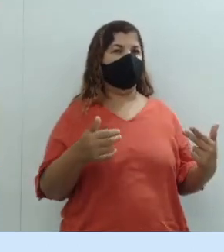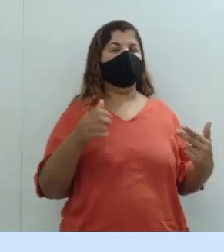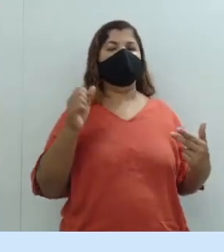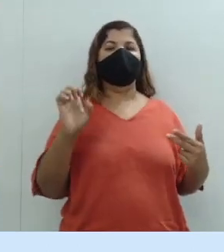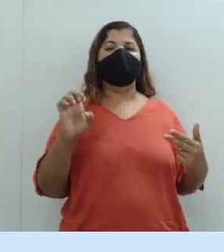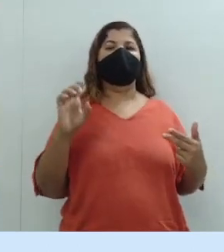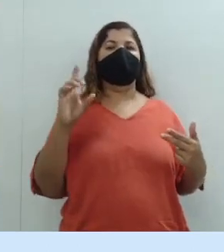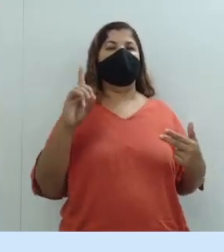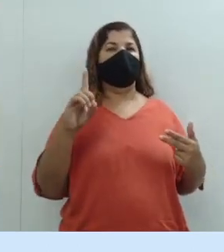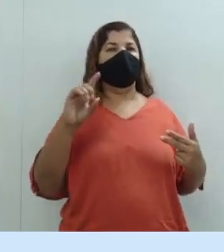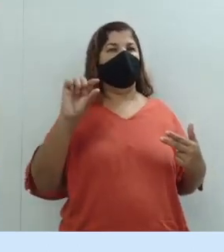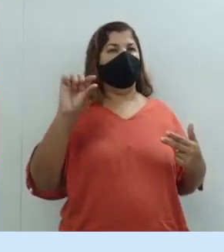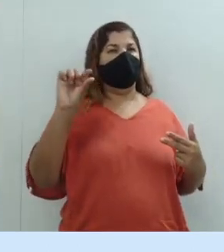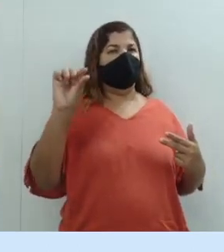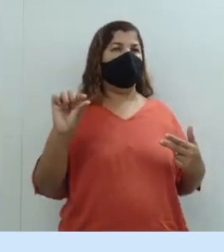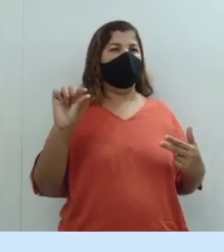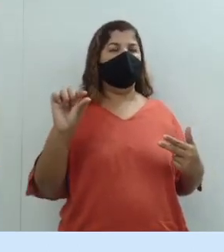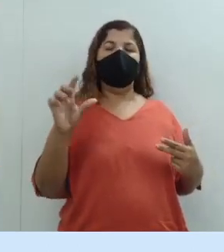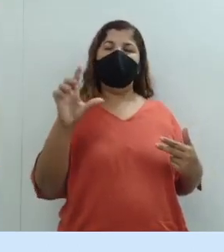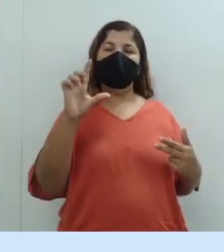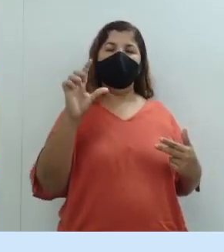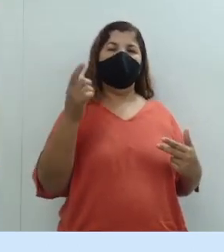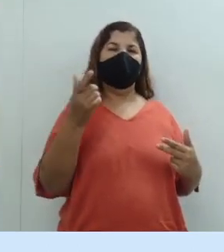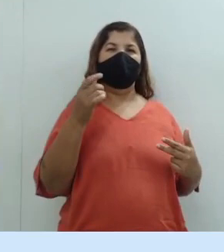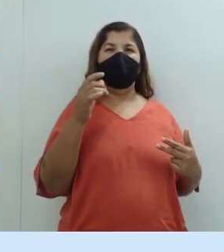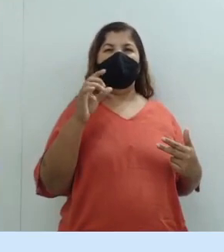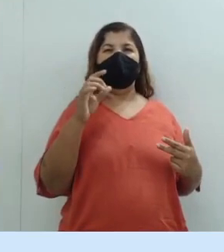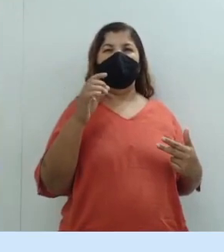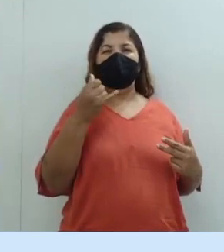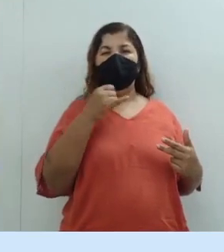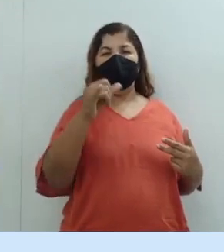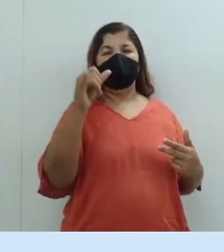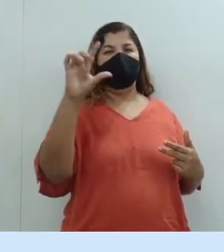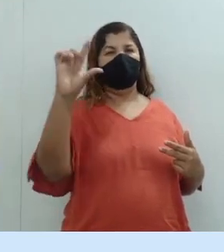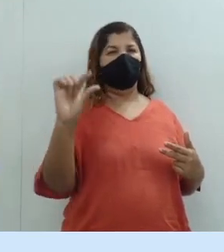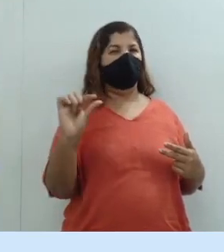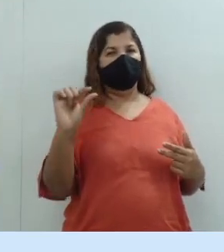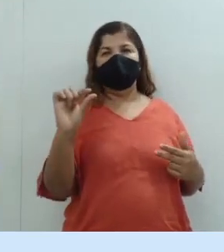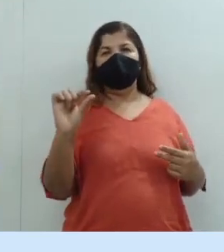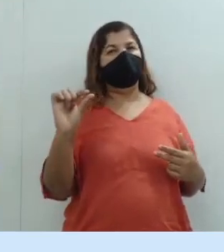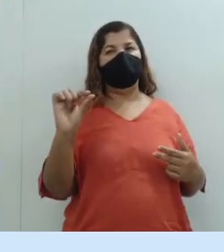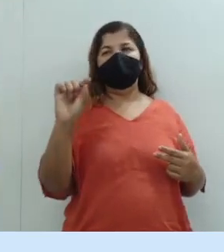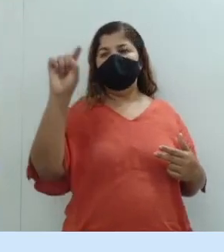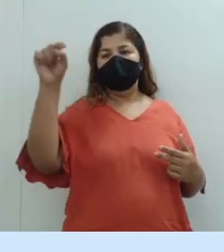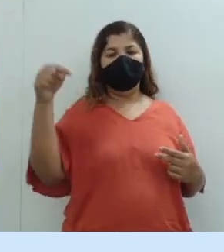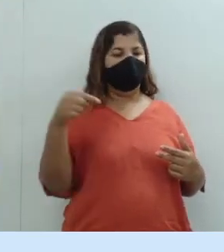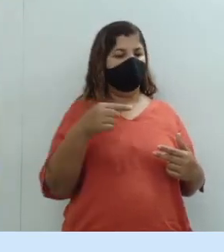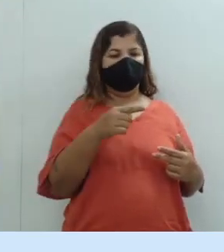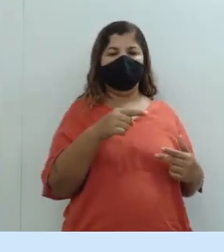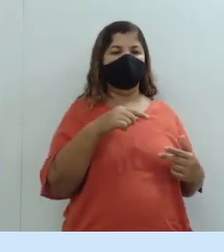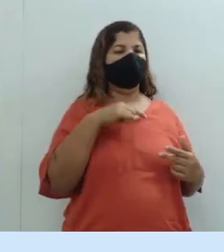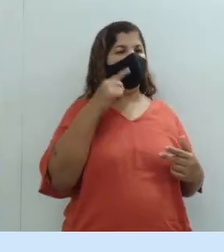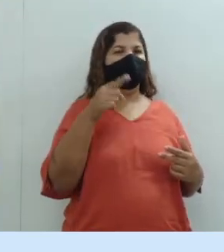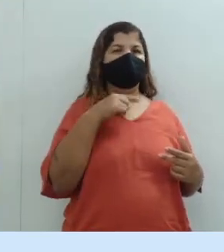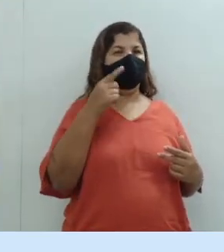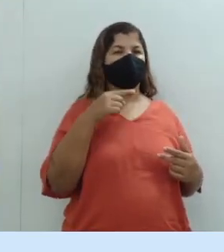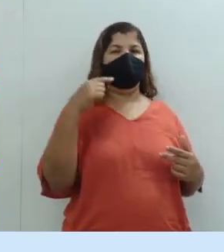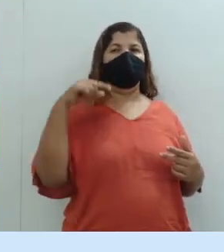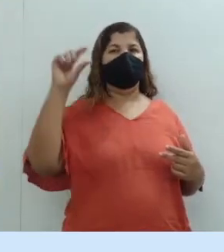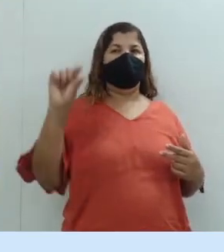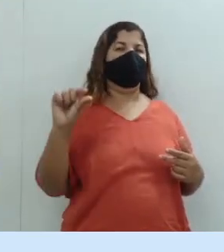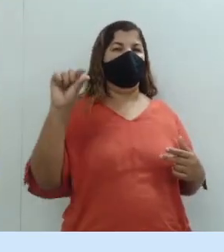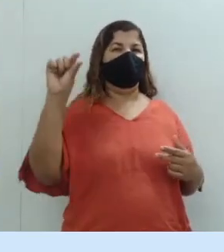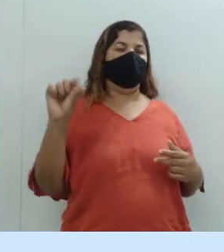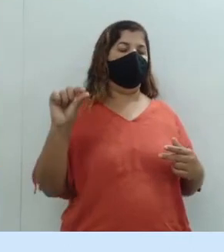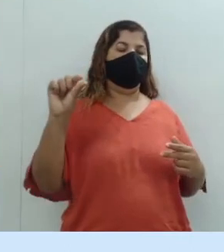um disjuntor com uma corrente elétrica muito baixa para a sua realidade? Você não conseguiria trabalhar, porque o disjuntor iria ficar desarmando